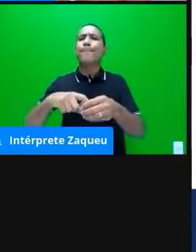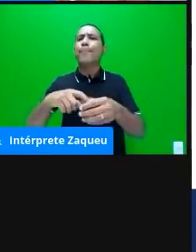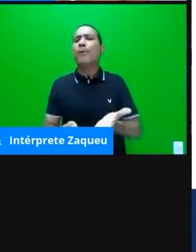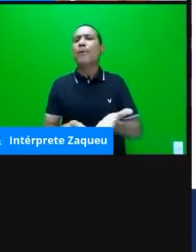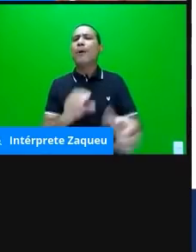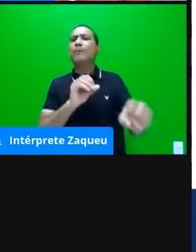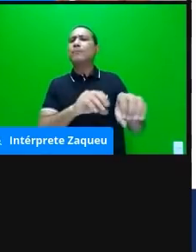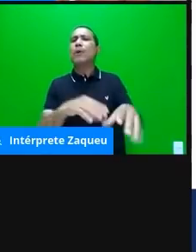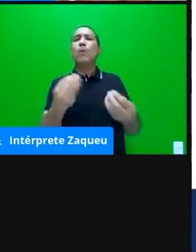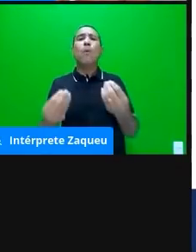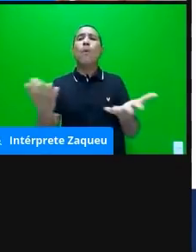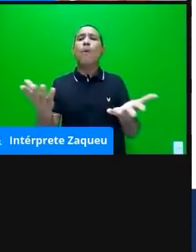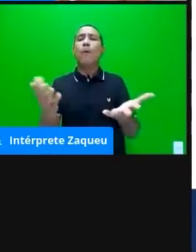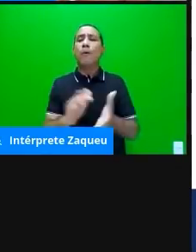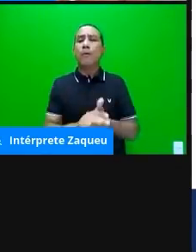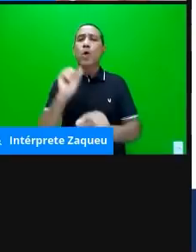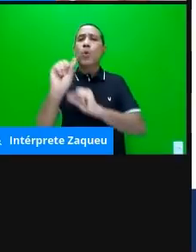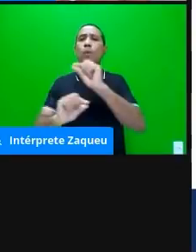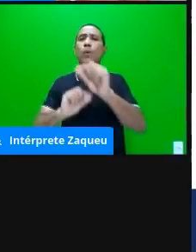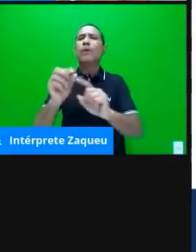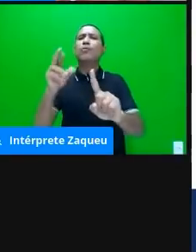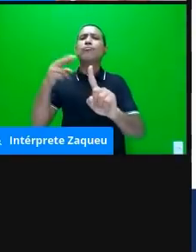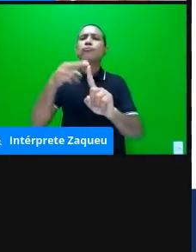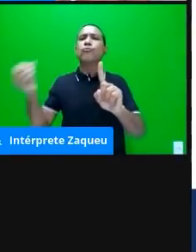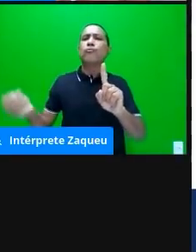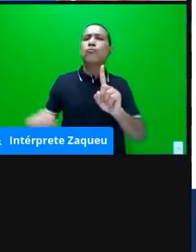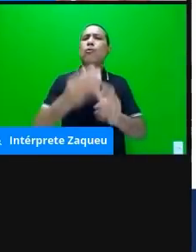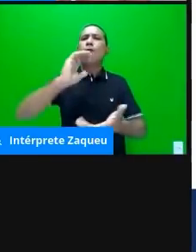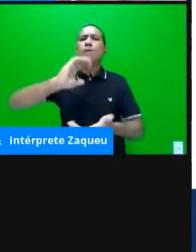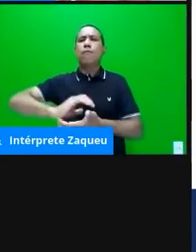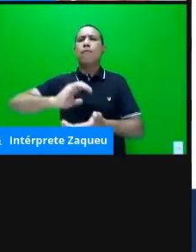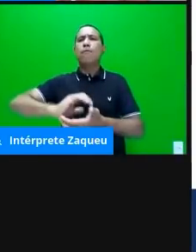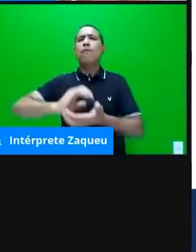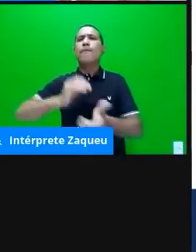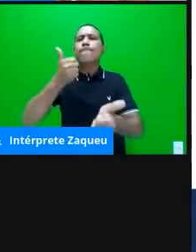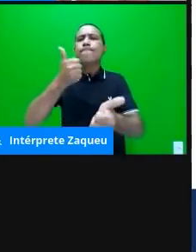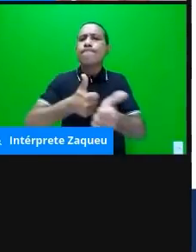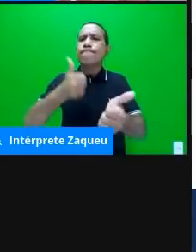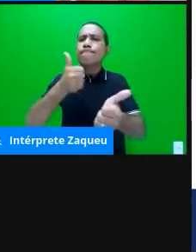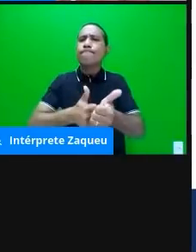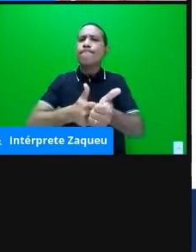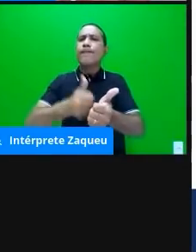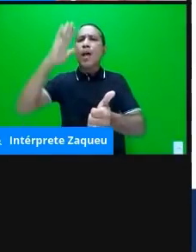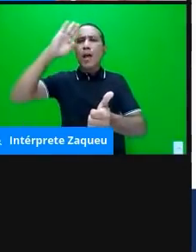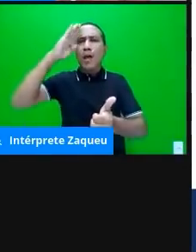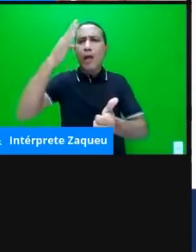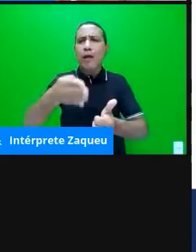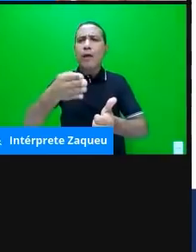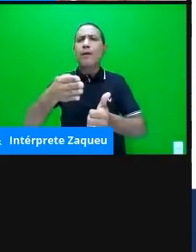presenciais? O que o novo referencial da rede municipal garante como prioridade para as